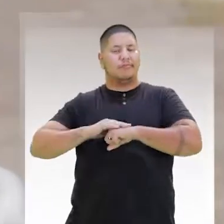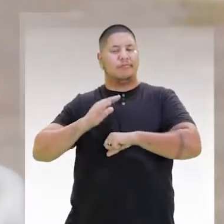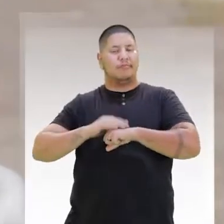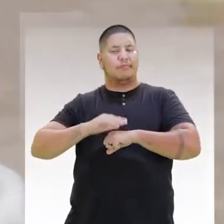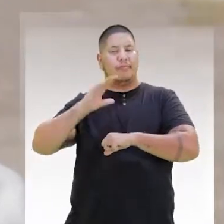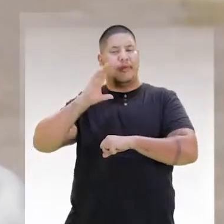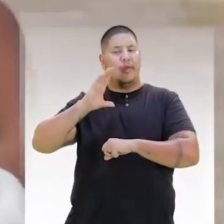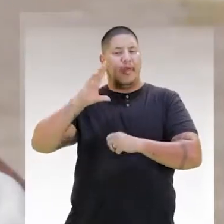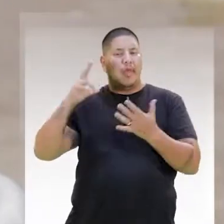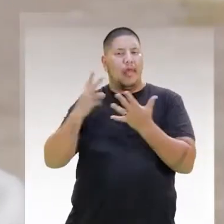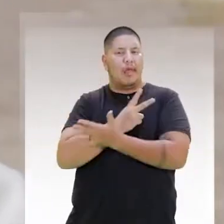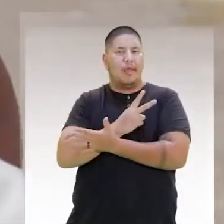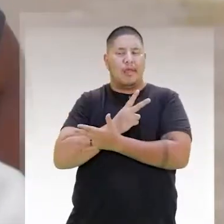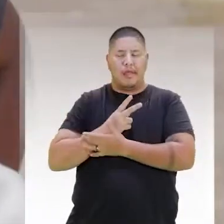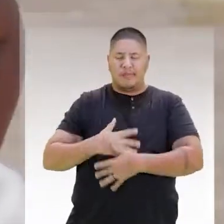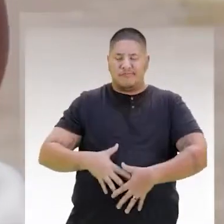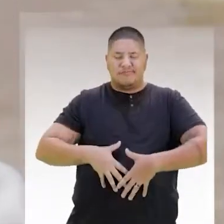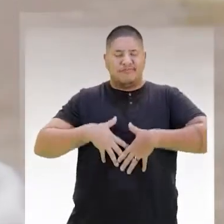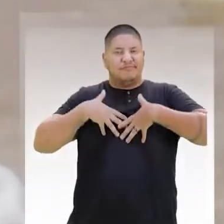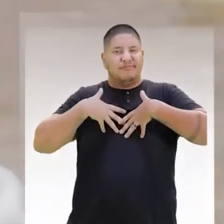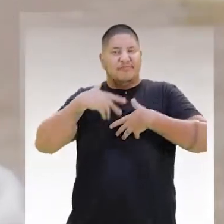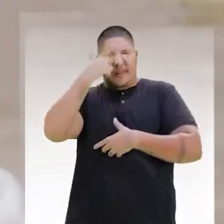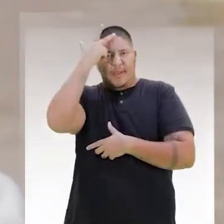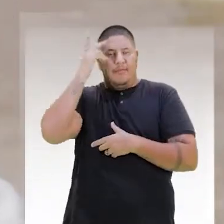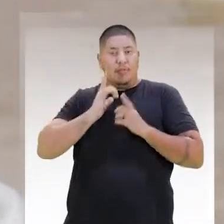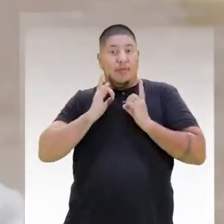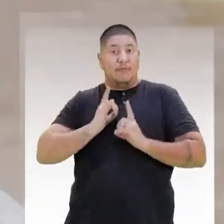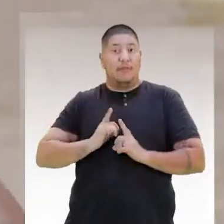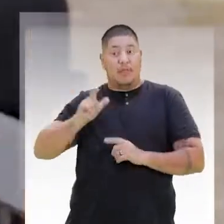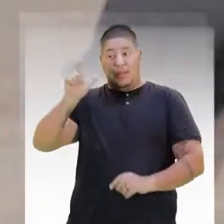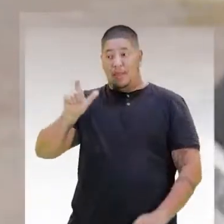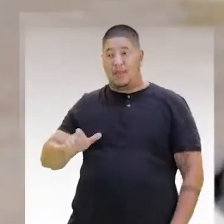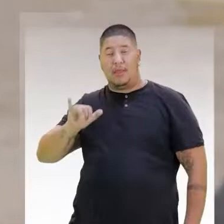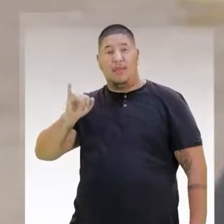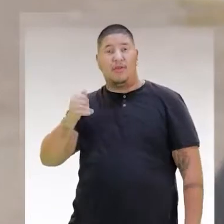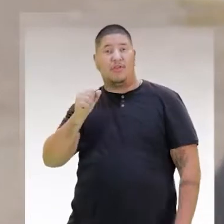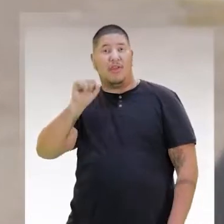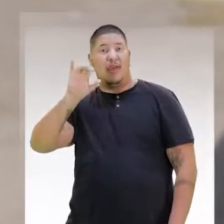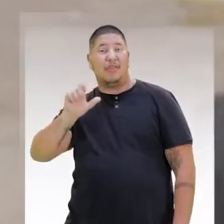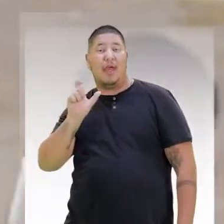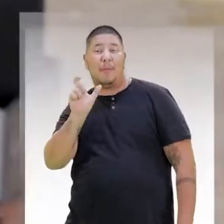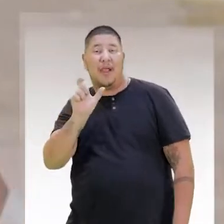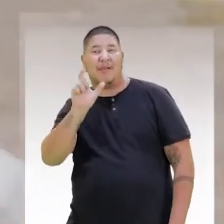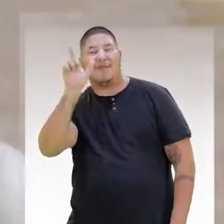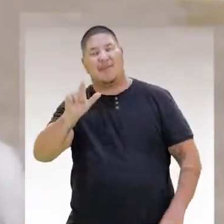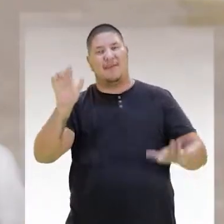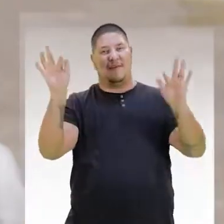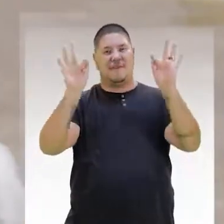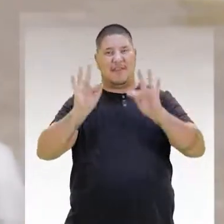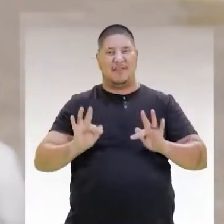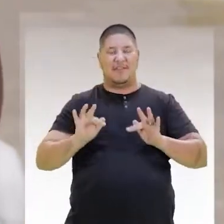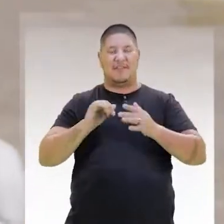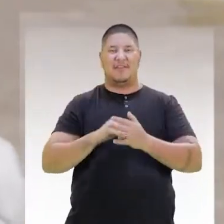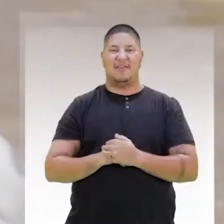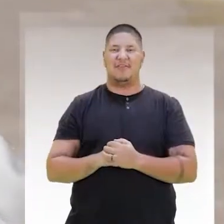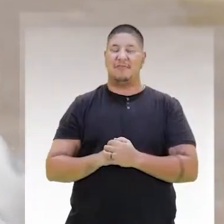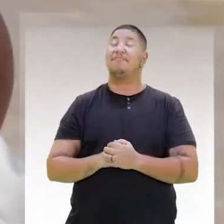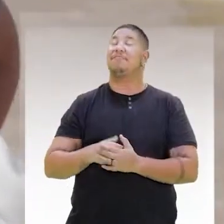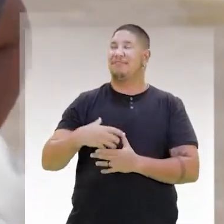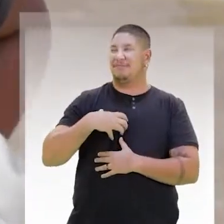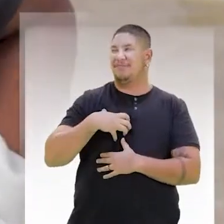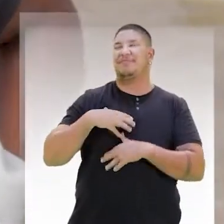realização às pessoas com deficiência. Para Jéssica, a palavra é felicidade. Muito